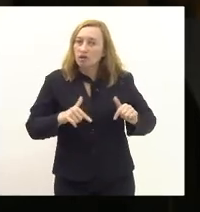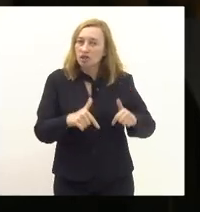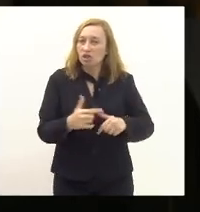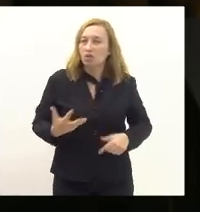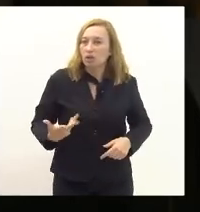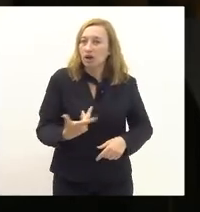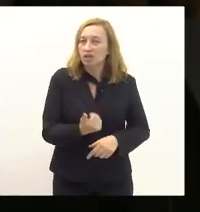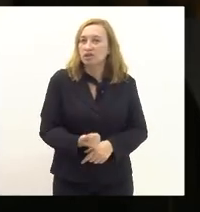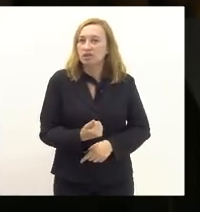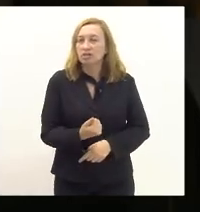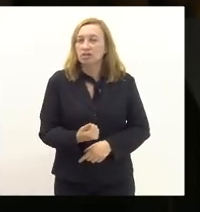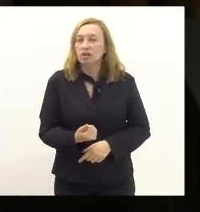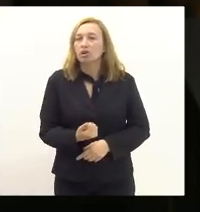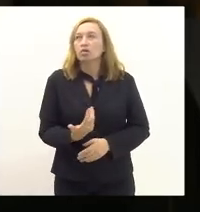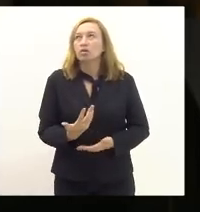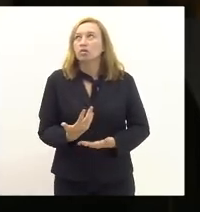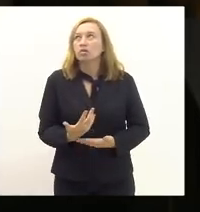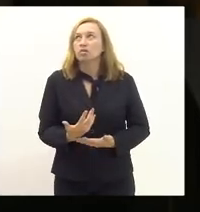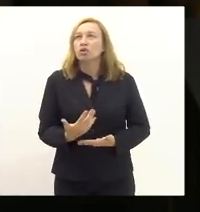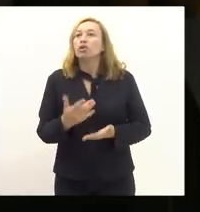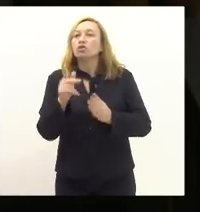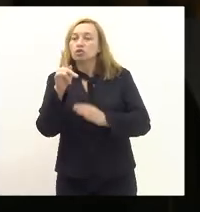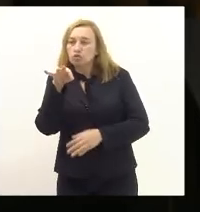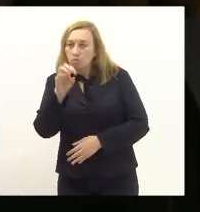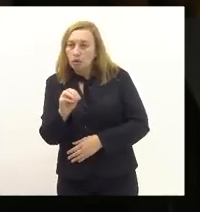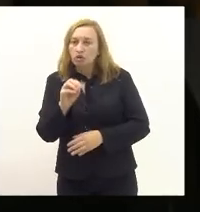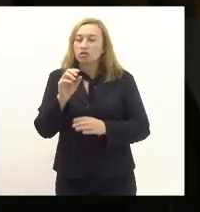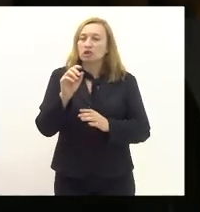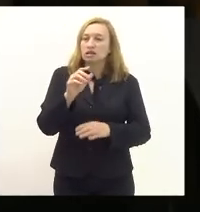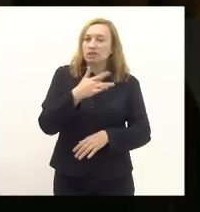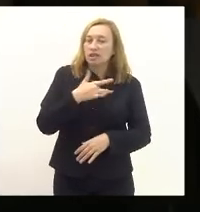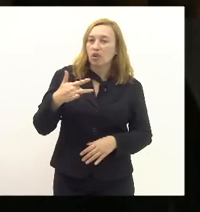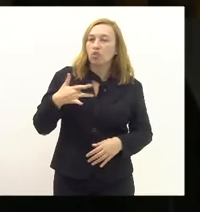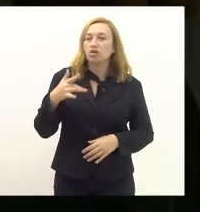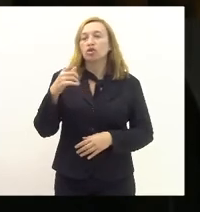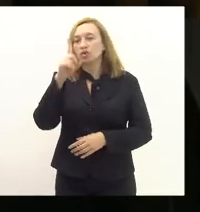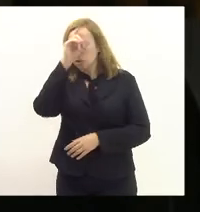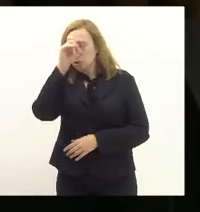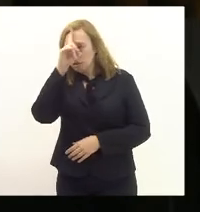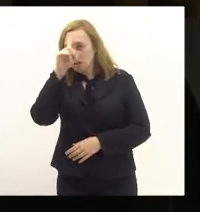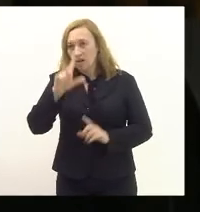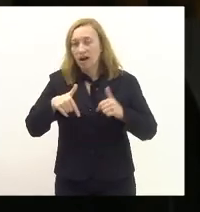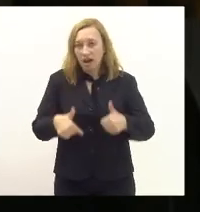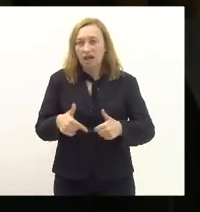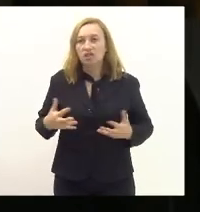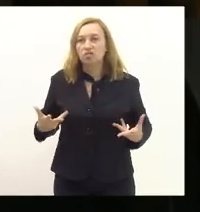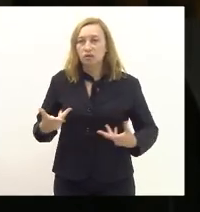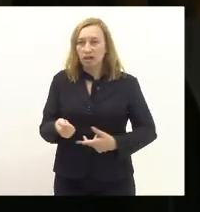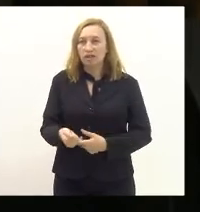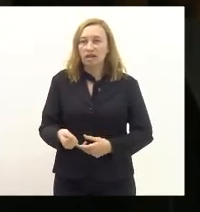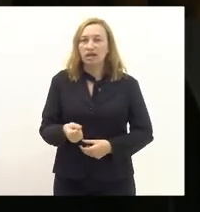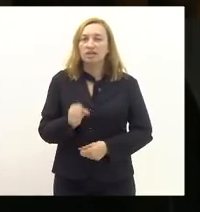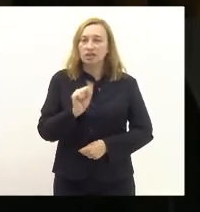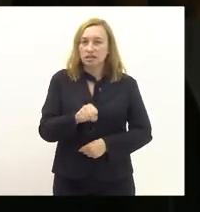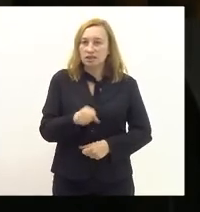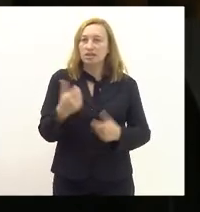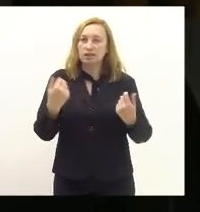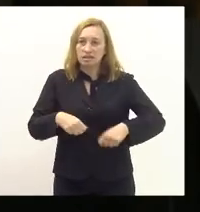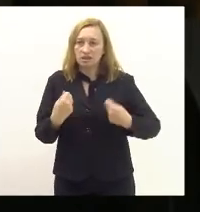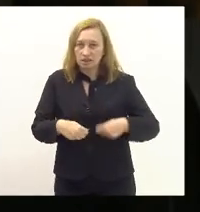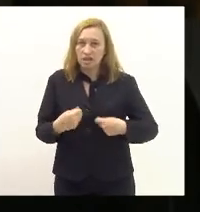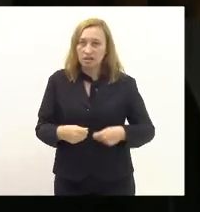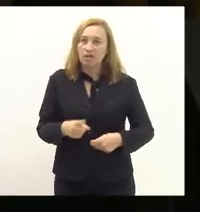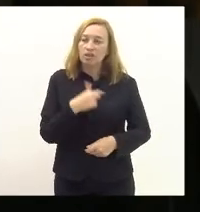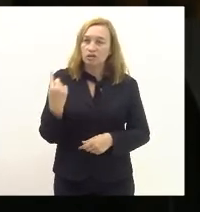adequada, para que os postos de saúde e hospitais funcionem como tão precisos são, como tão precisos são para